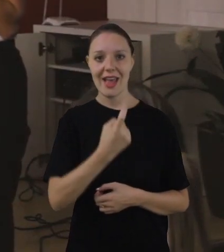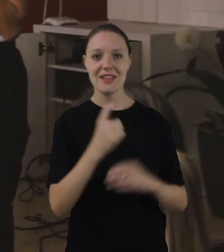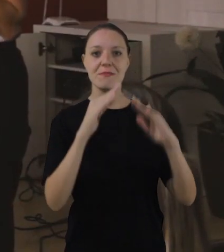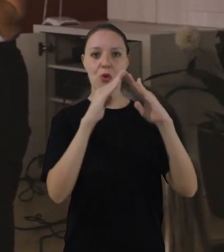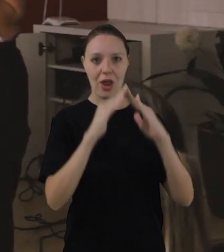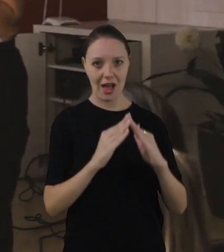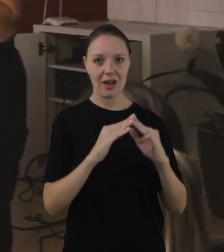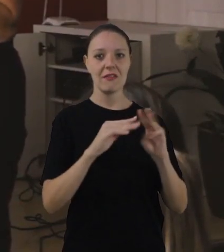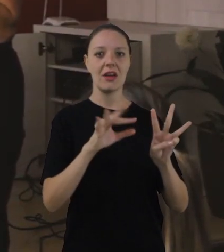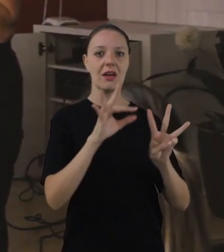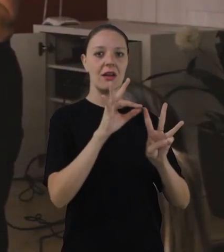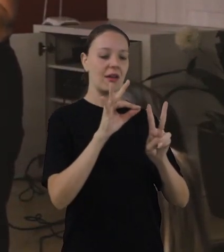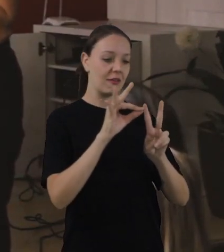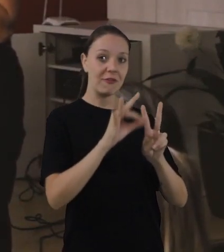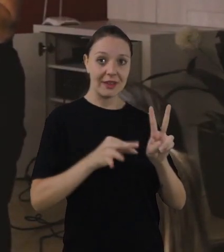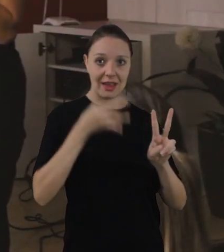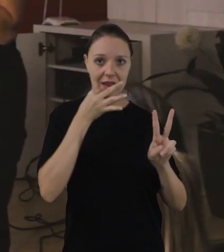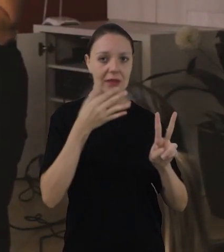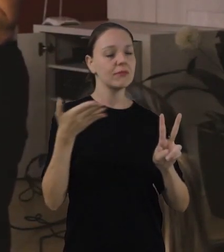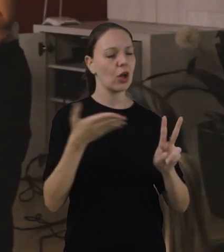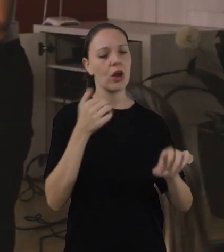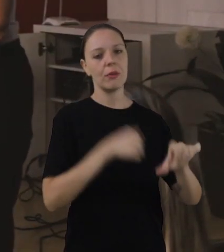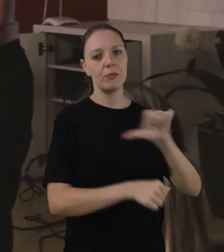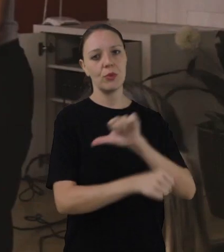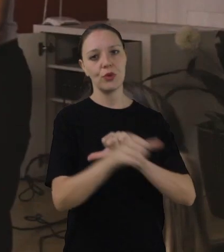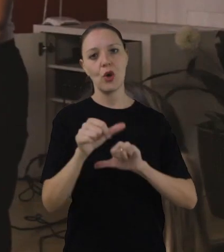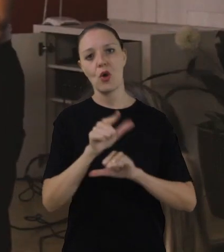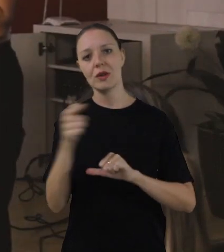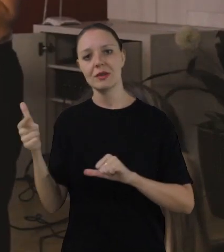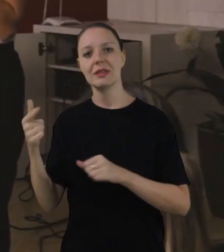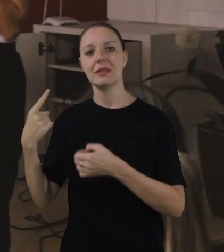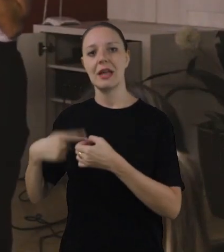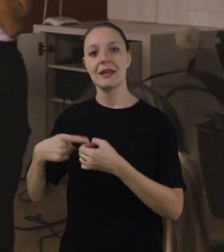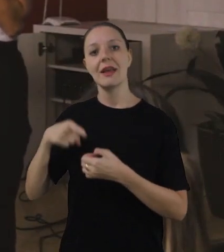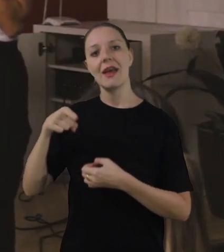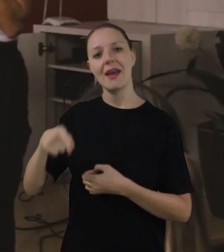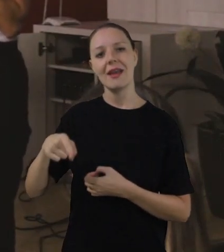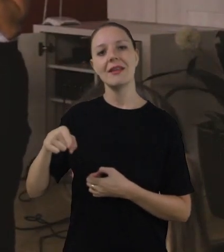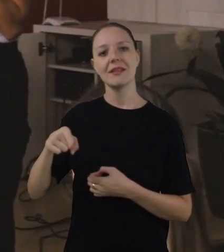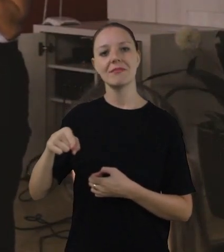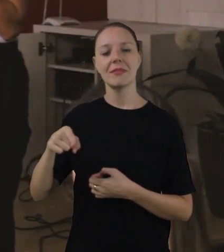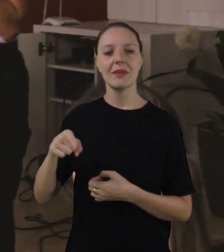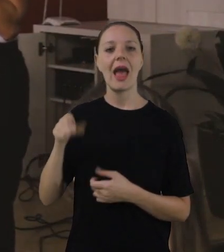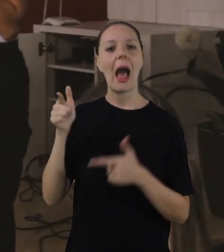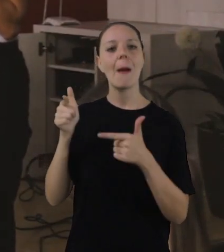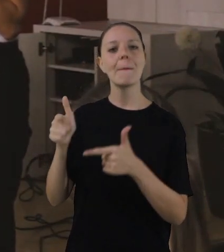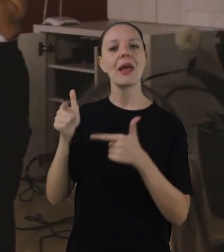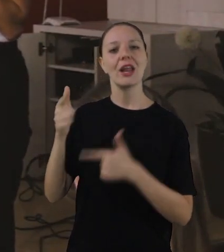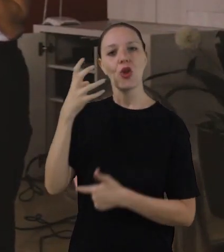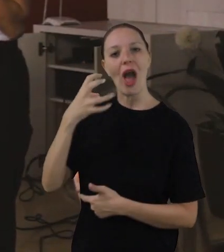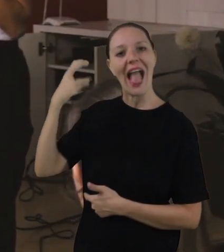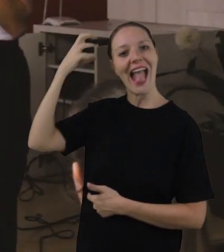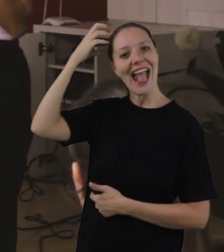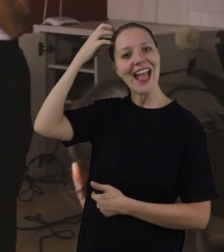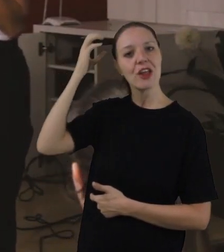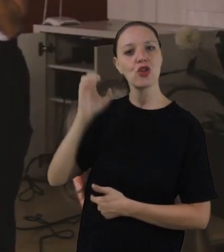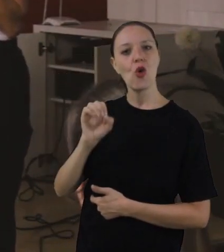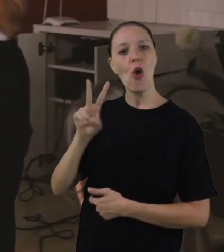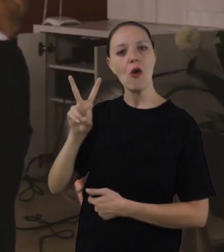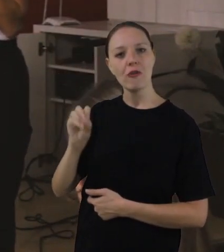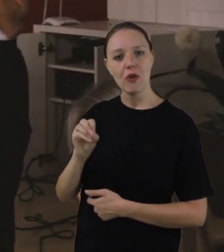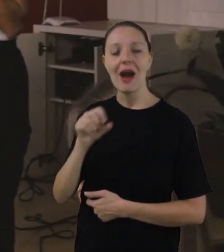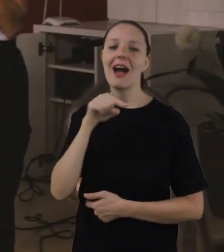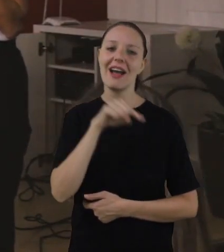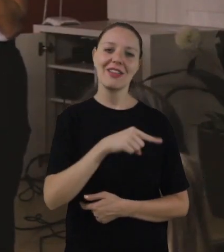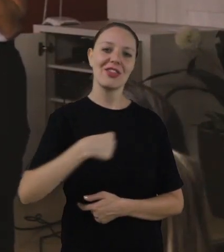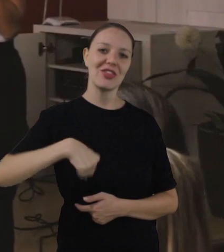são os reis dos ovos, na verdade. A gente tem o rei do suíno, que é a Master, né? Mas eles são o rei dos ovos e são parceiros também